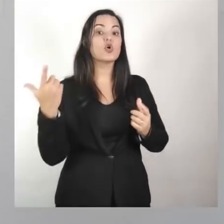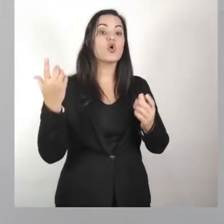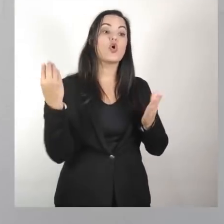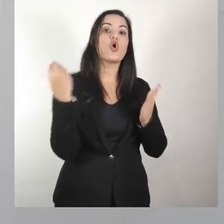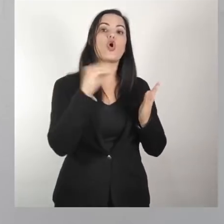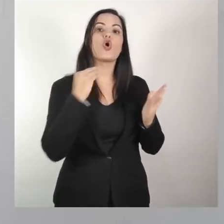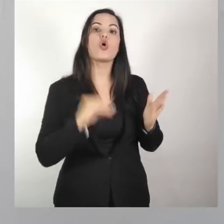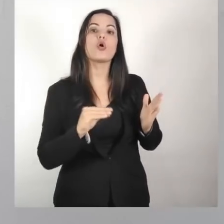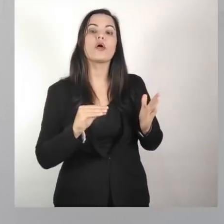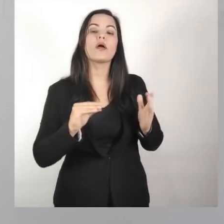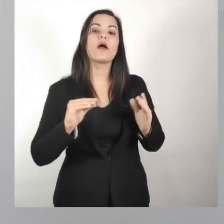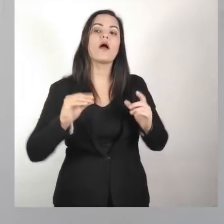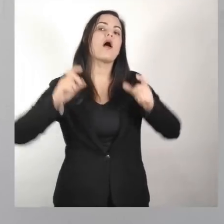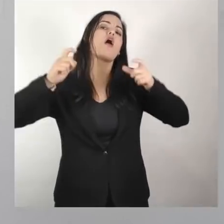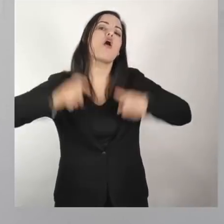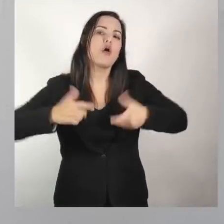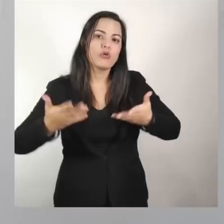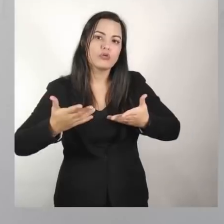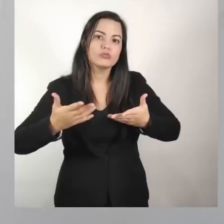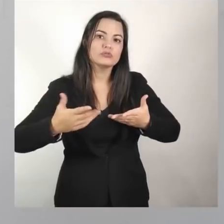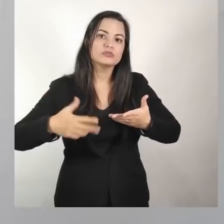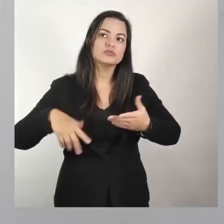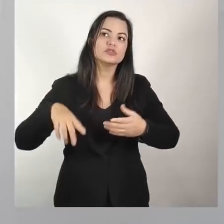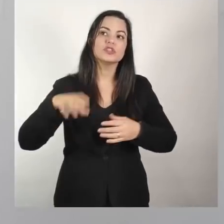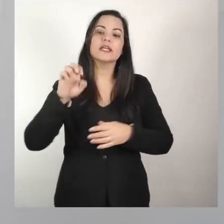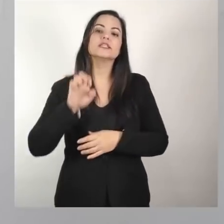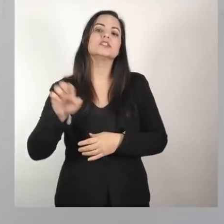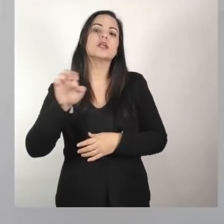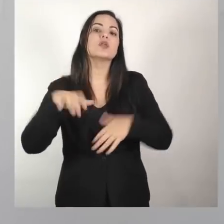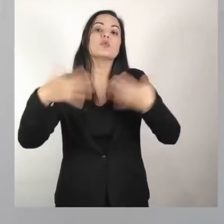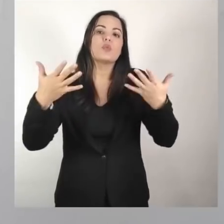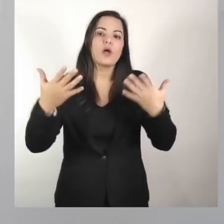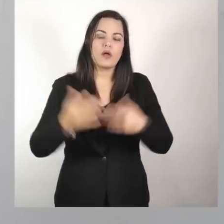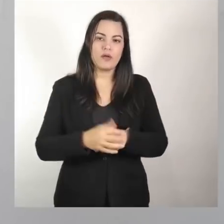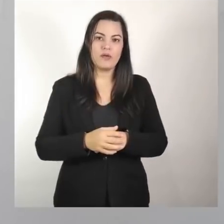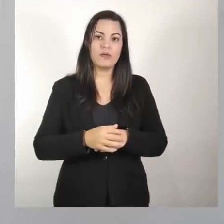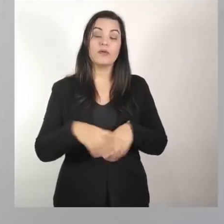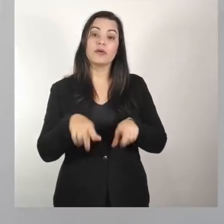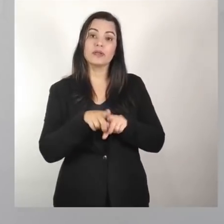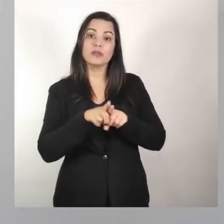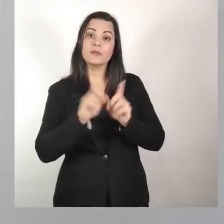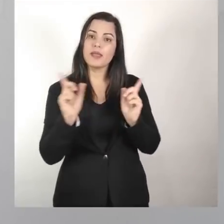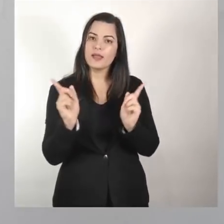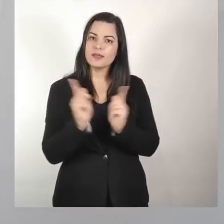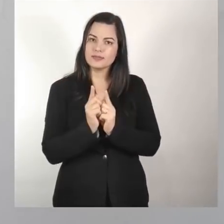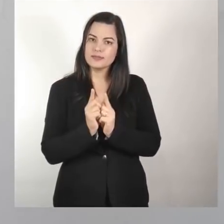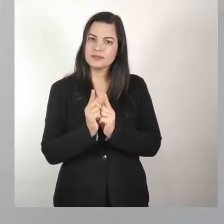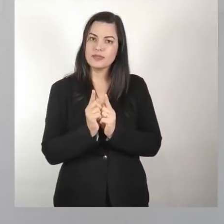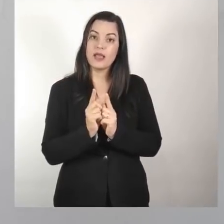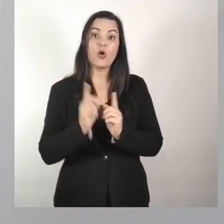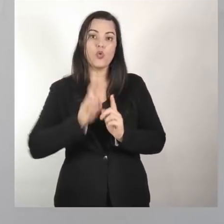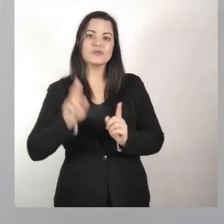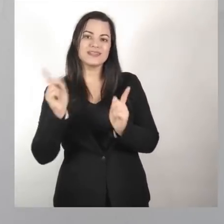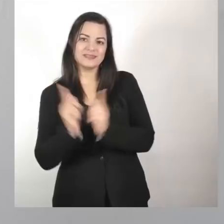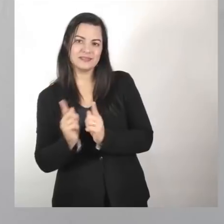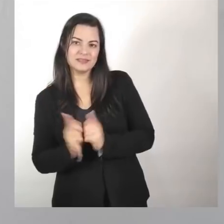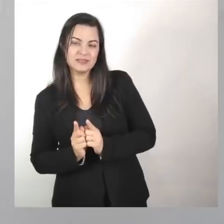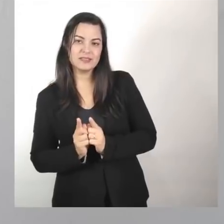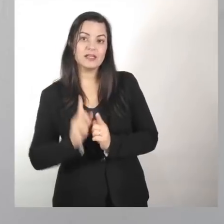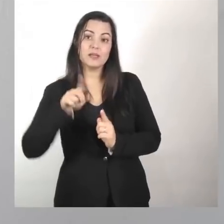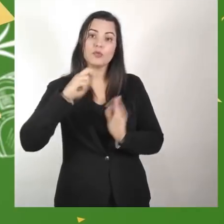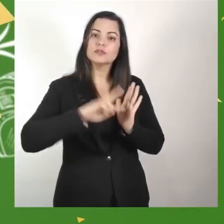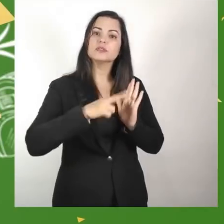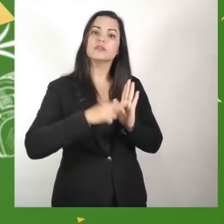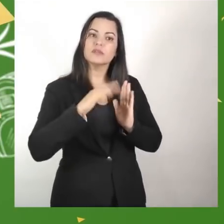é o estado da região sudeste, você pode usar a sigla e na frente qual é o significado dessa palavra,